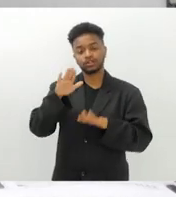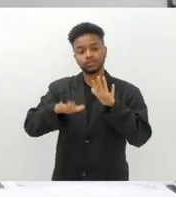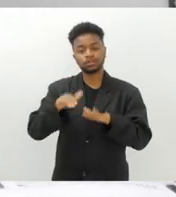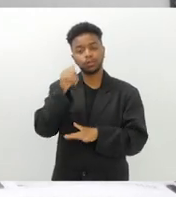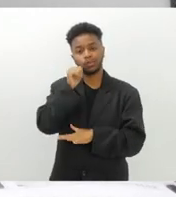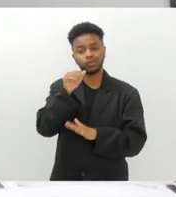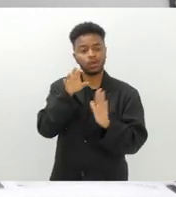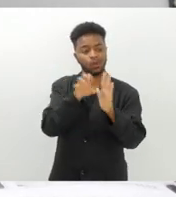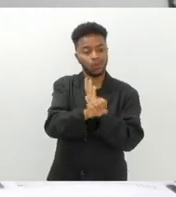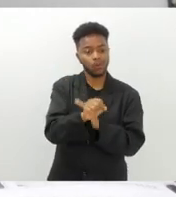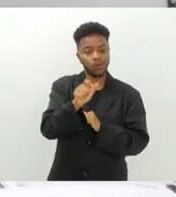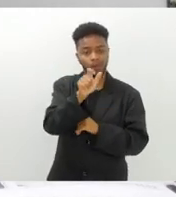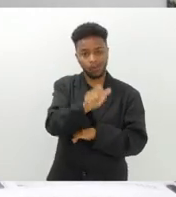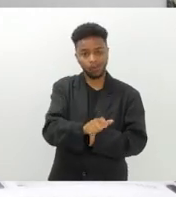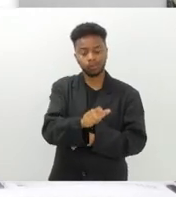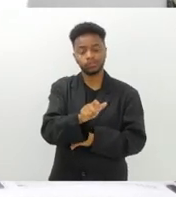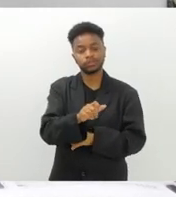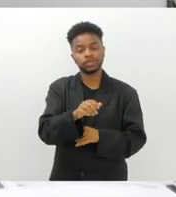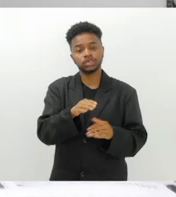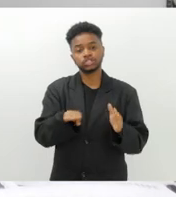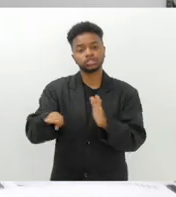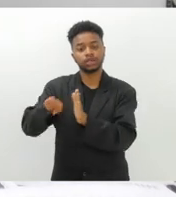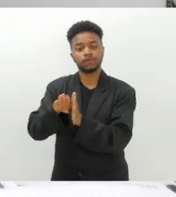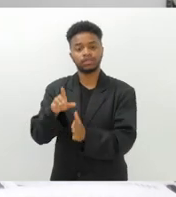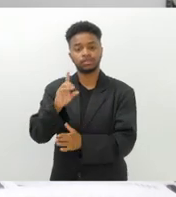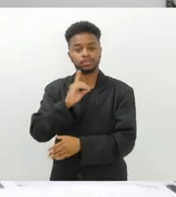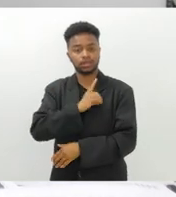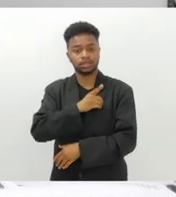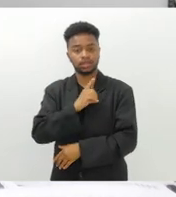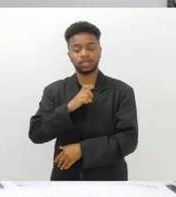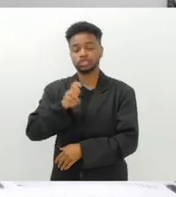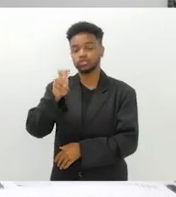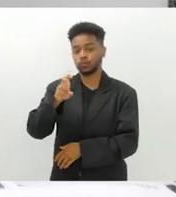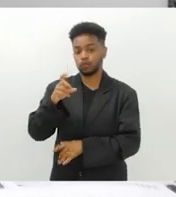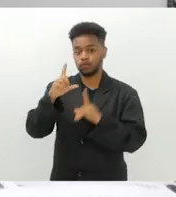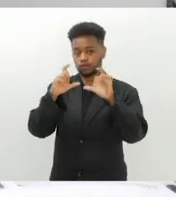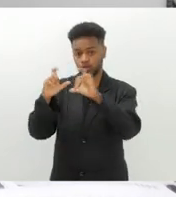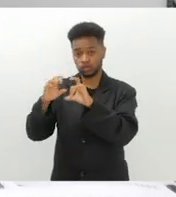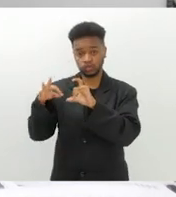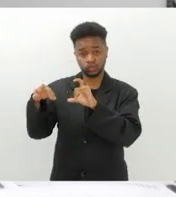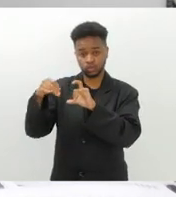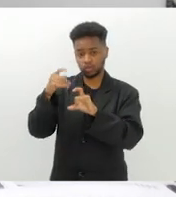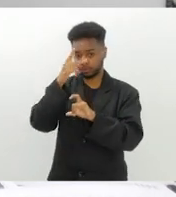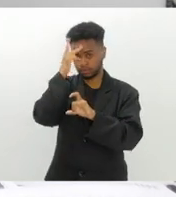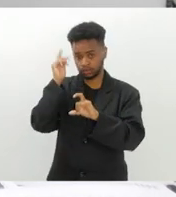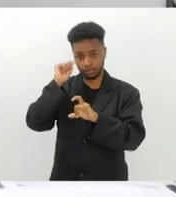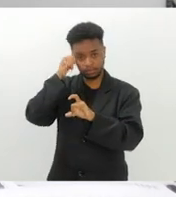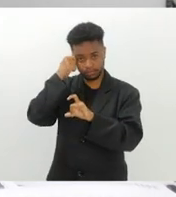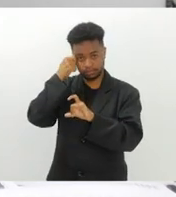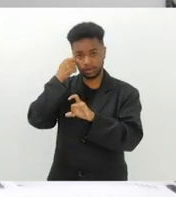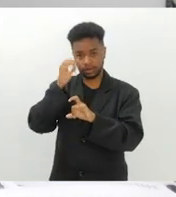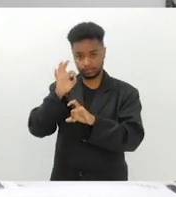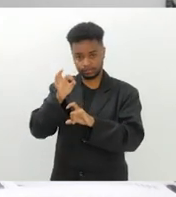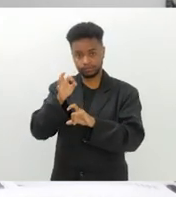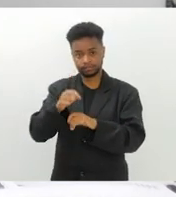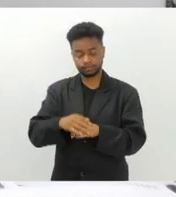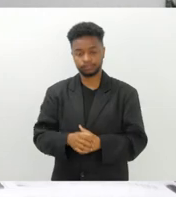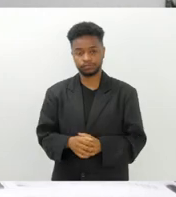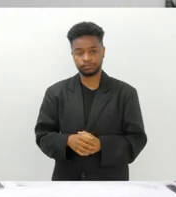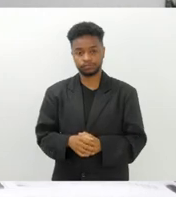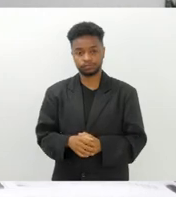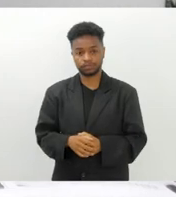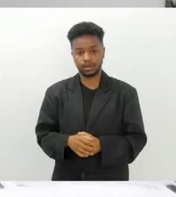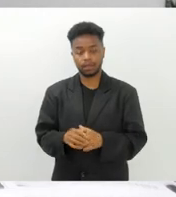assaltada, chegava numa delegacia, tinha 5 fotos, todas de pessoas pretas, né, negras, em